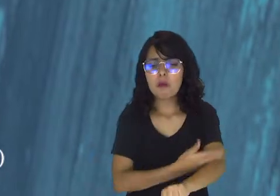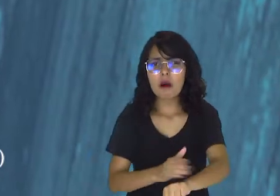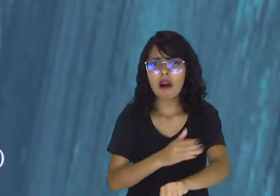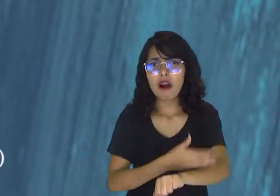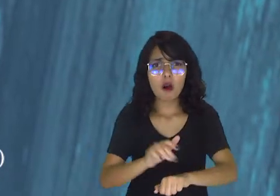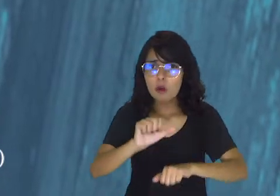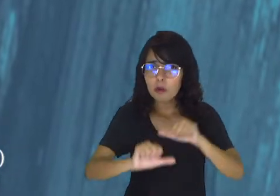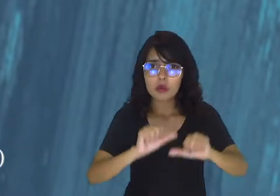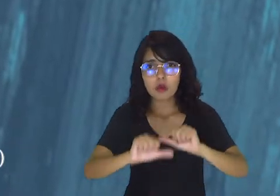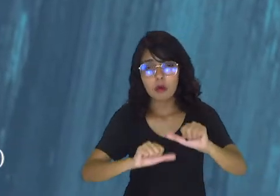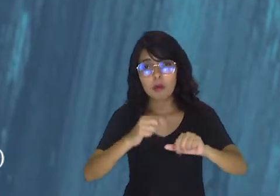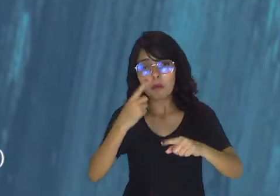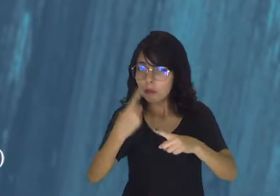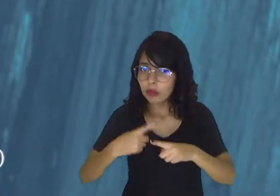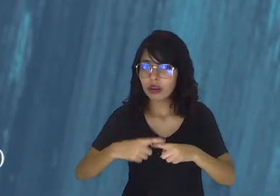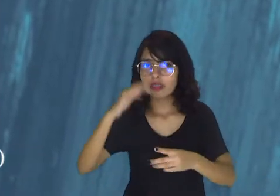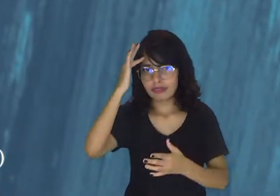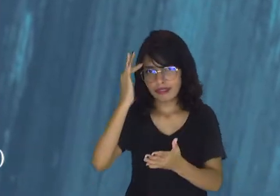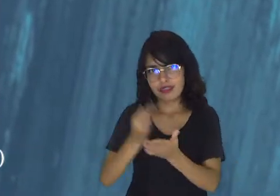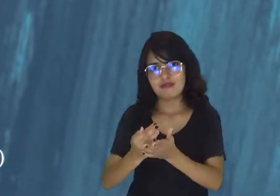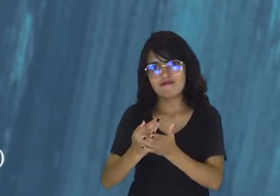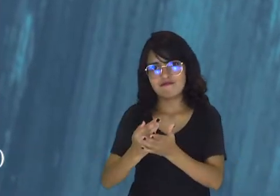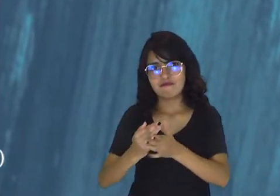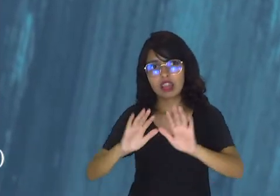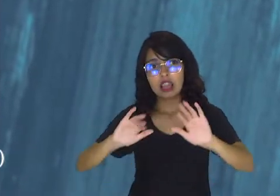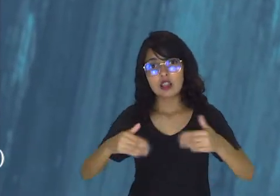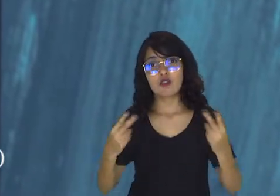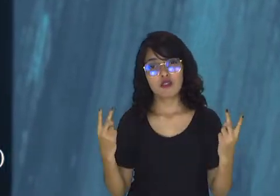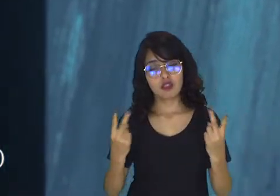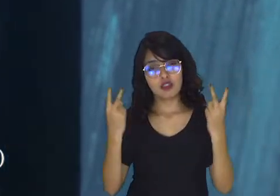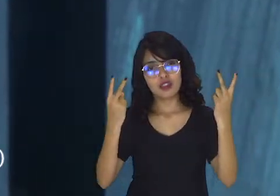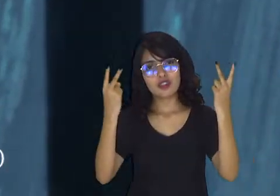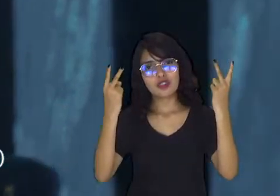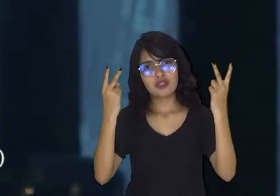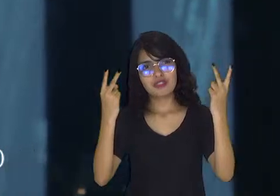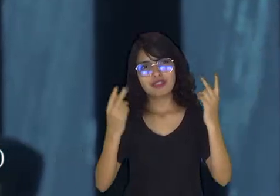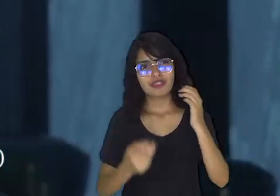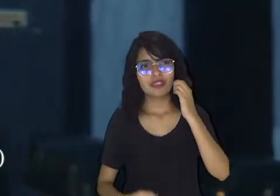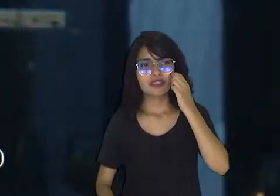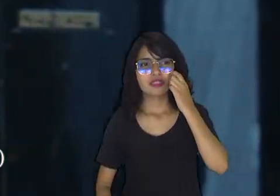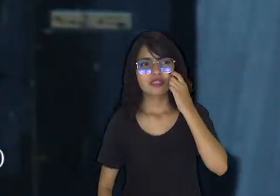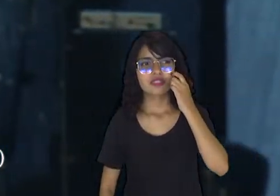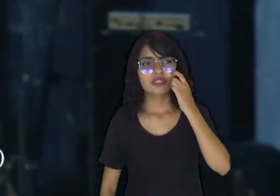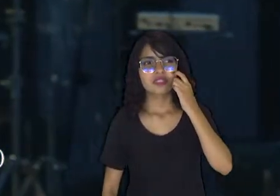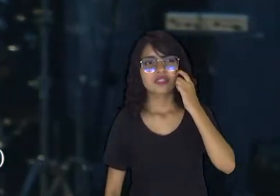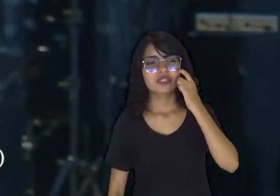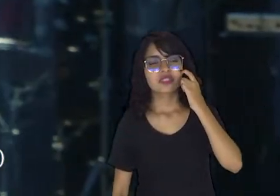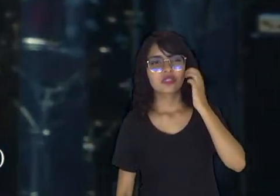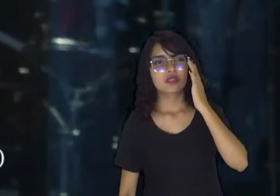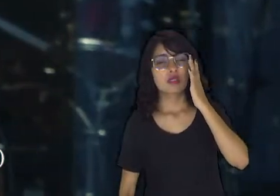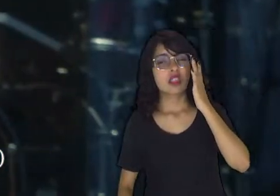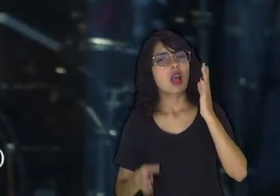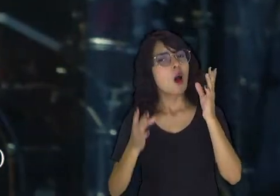fé. Então priorizou, valorizou. E olha isso que está escrito aqui, irmãos.